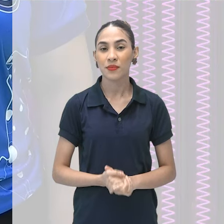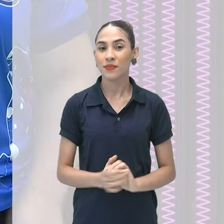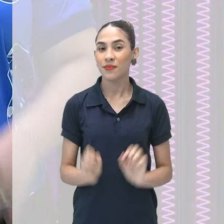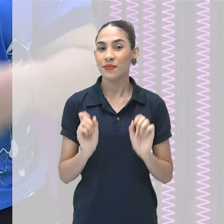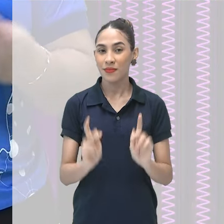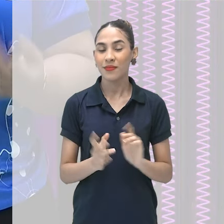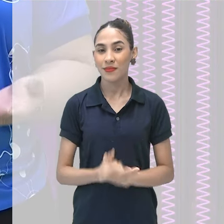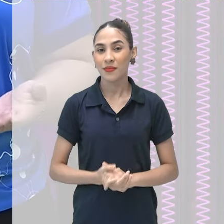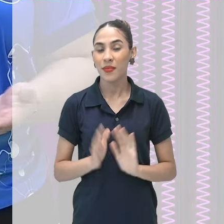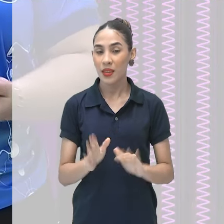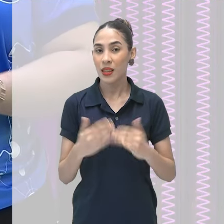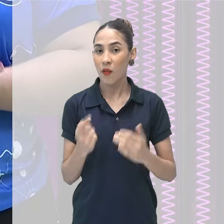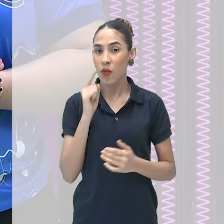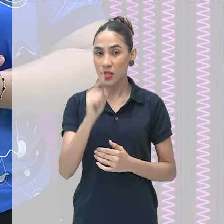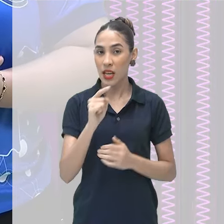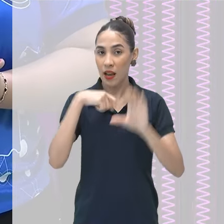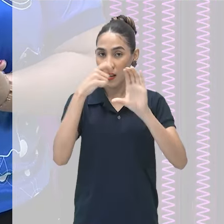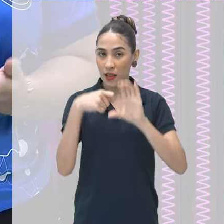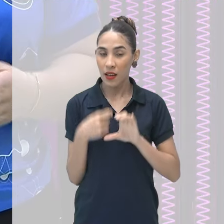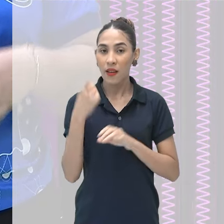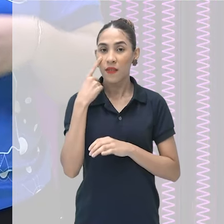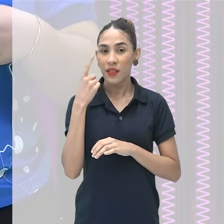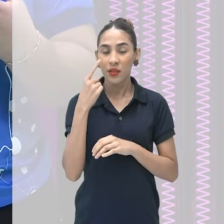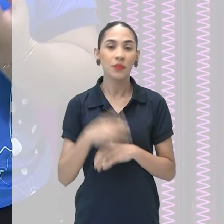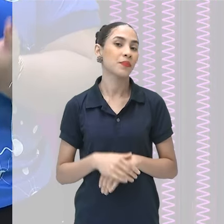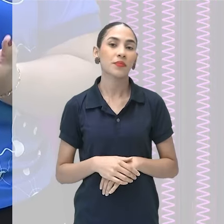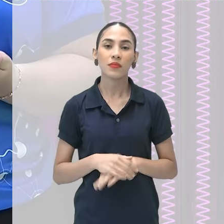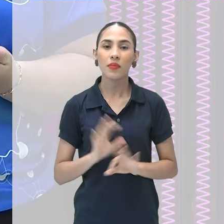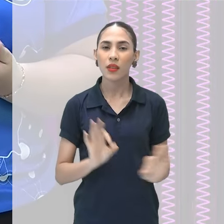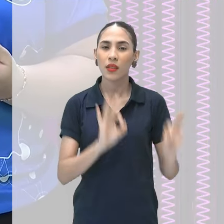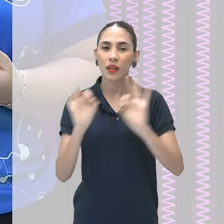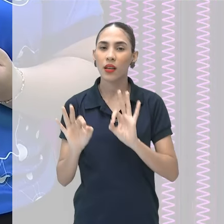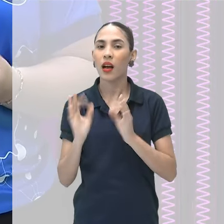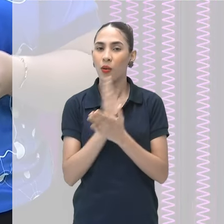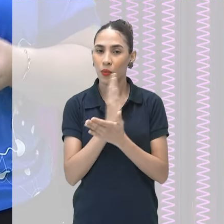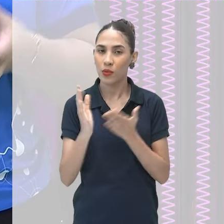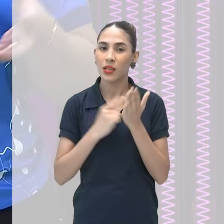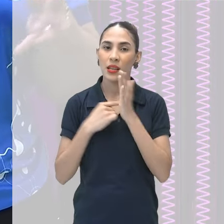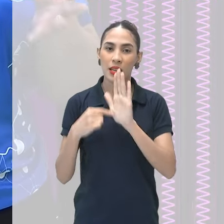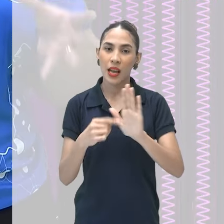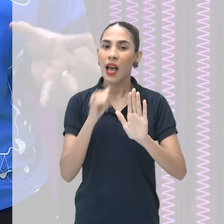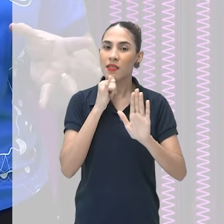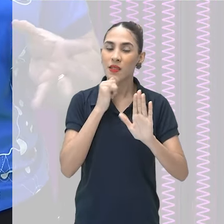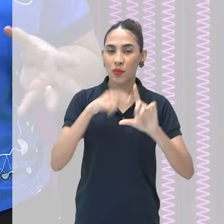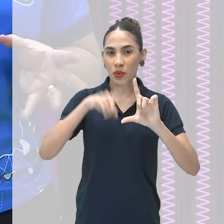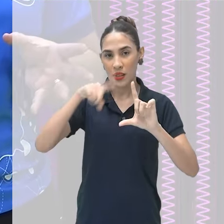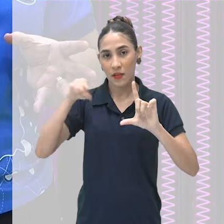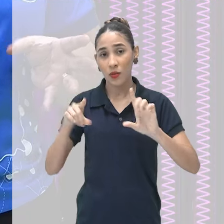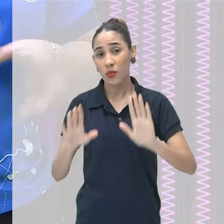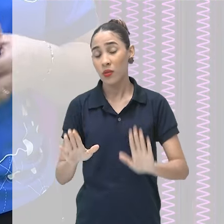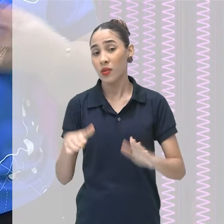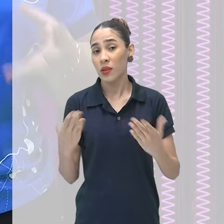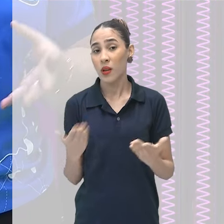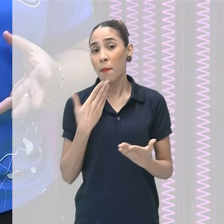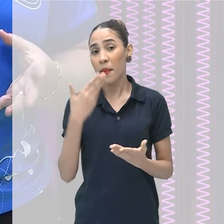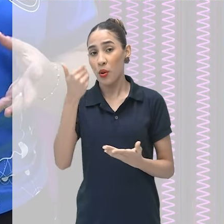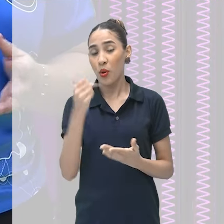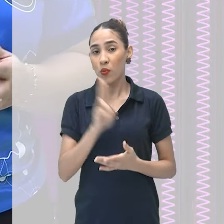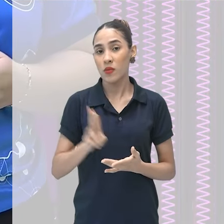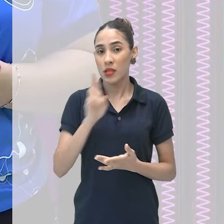Muito bem, então vocês acabaram de assistir aí o vídeo, né? Mostrou alguns exemplos de gráficos, onde é melhor